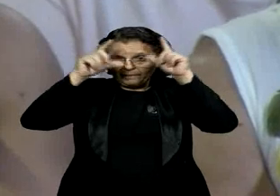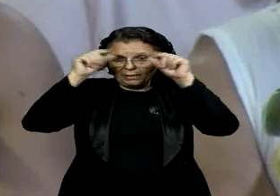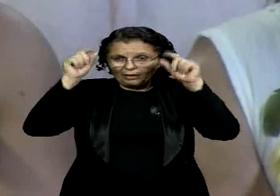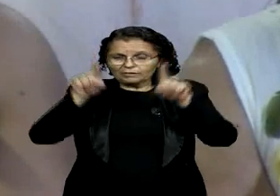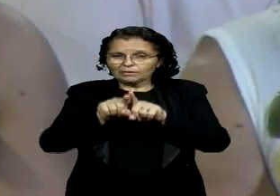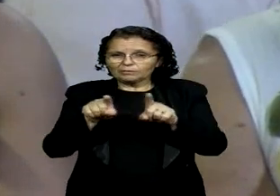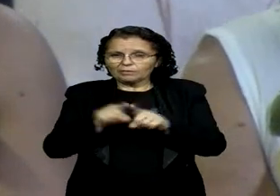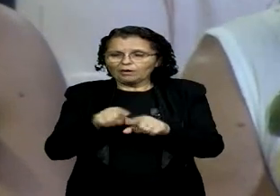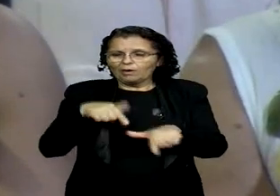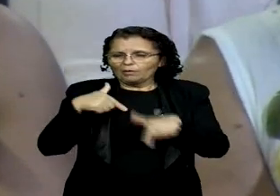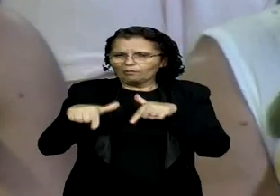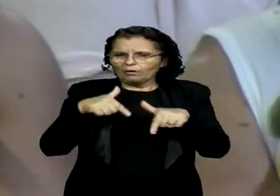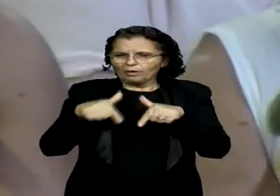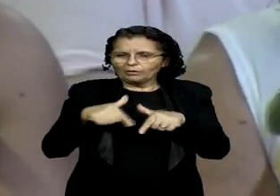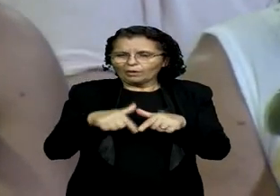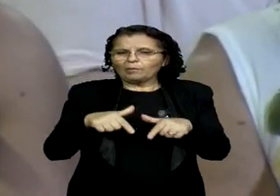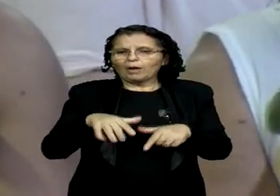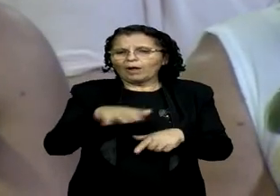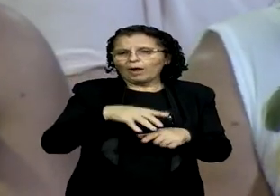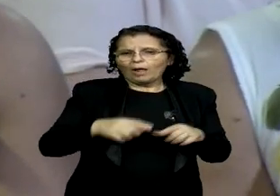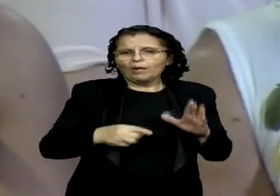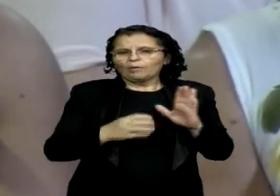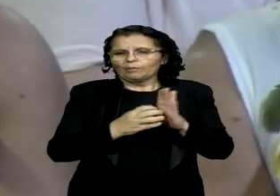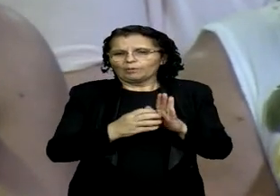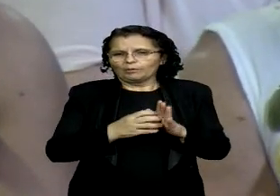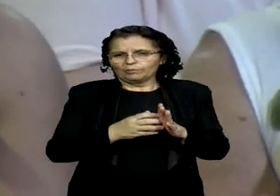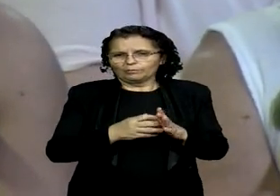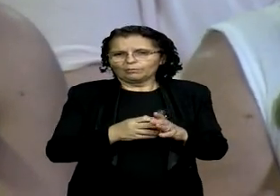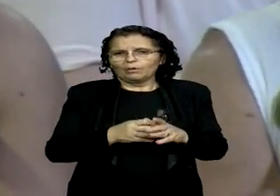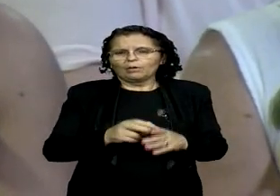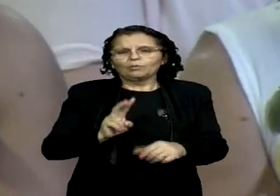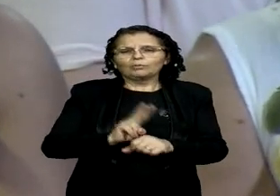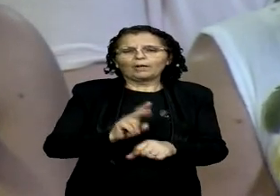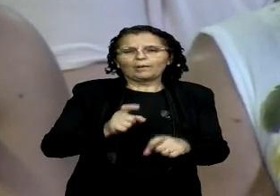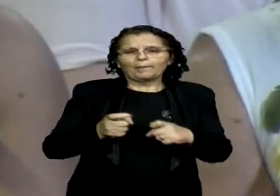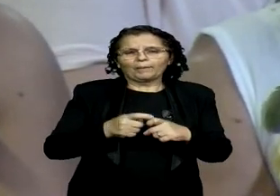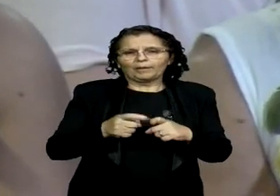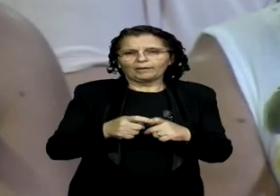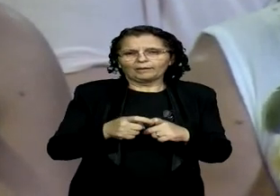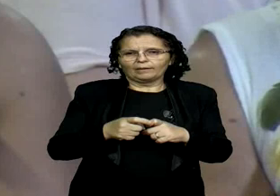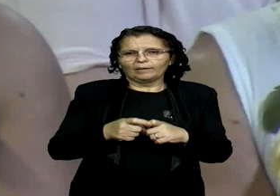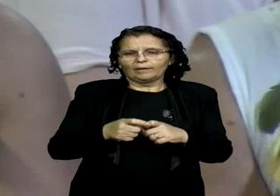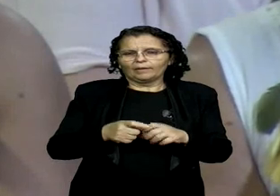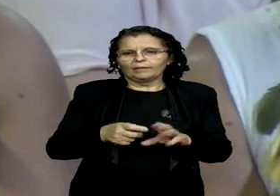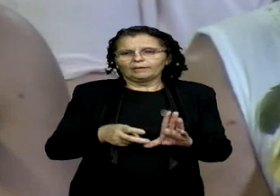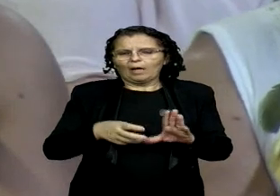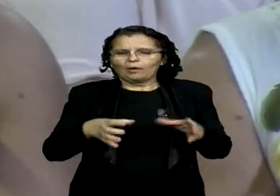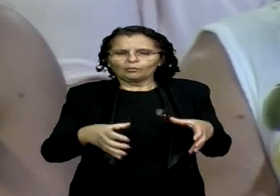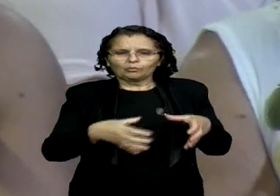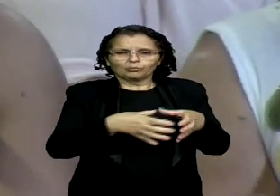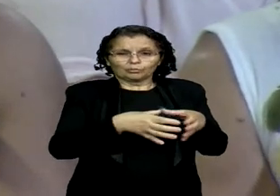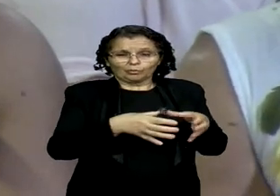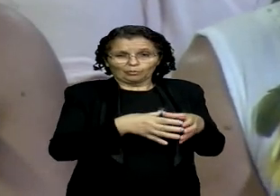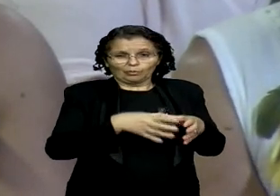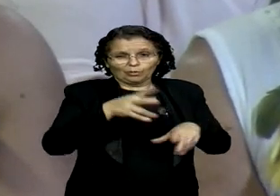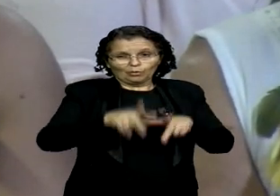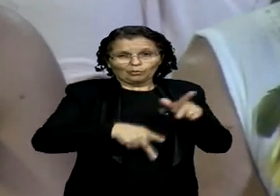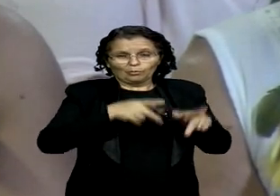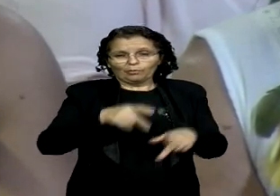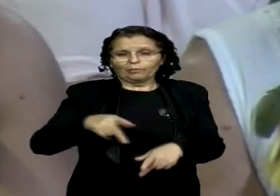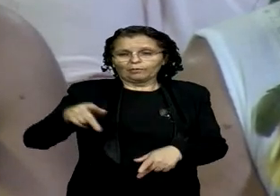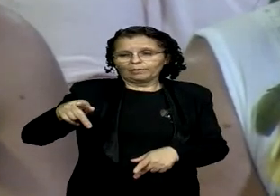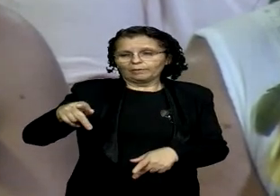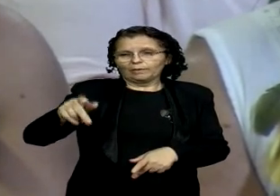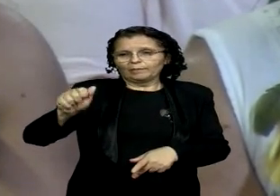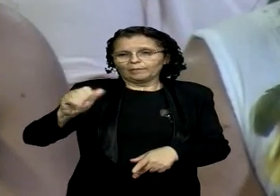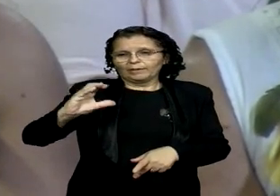foi trabalhar no posto médico da aldeia Brejo do Burgo, da etnia Pancararé. Quando se mudou para São